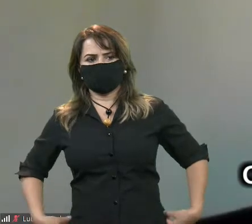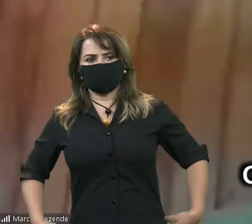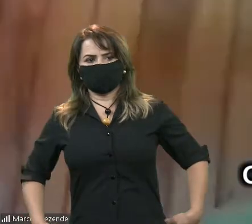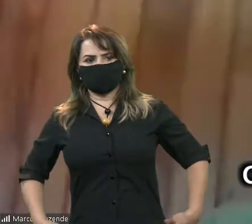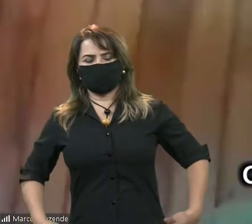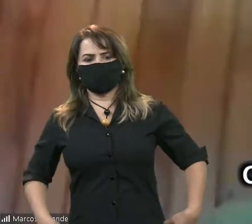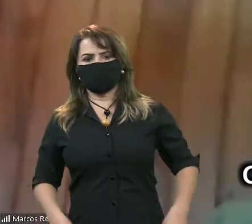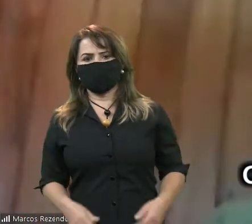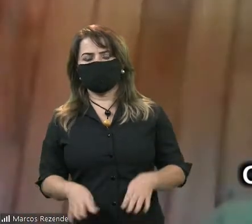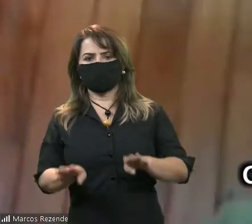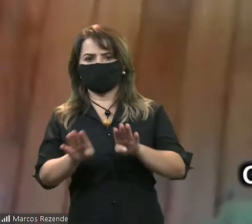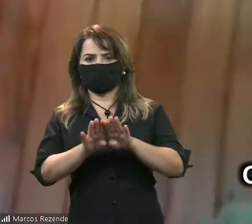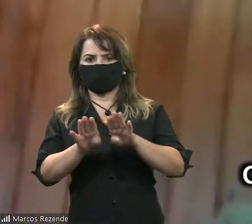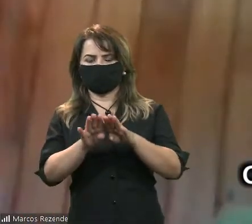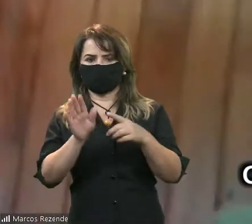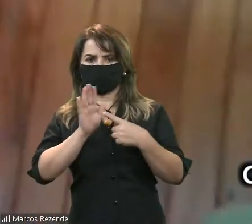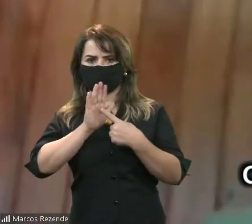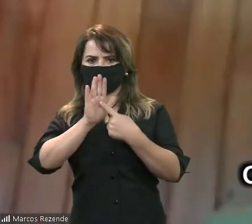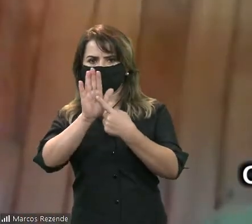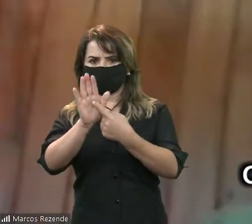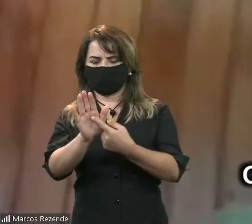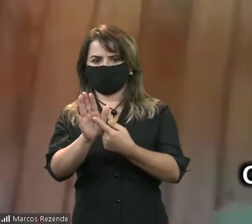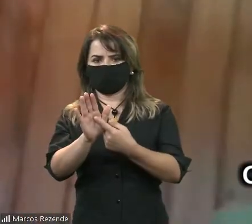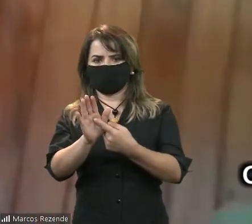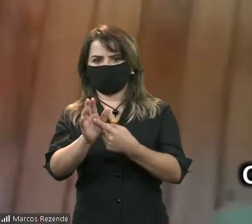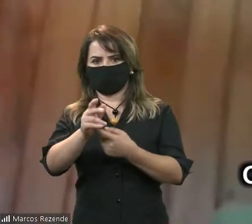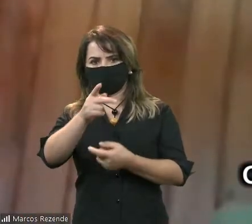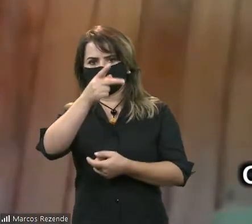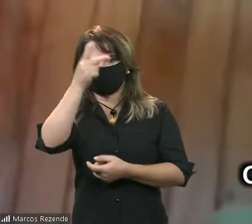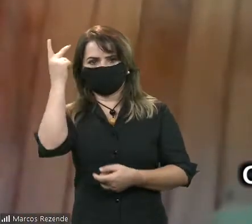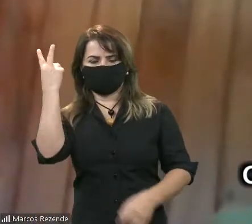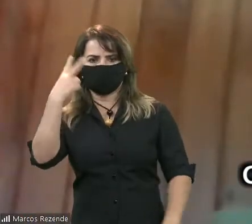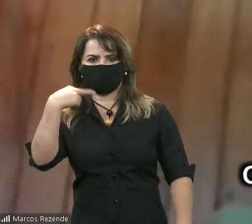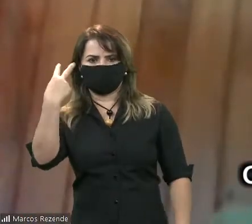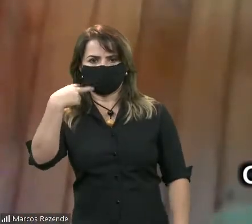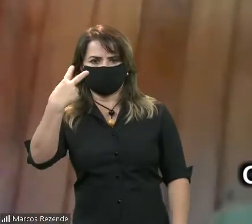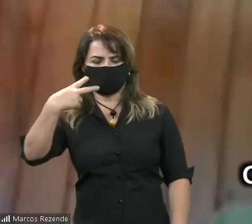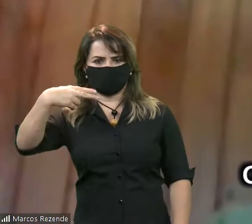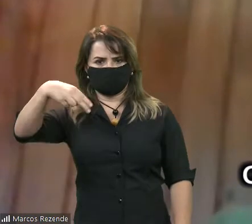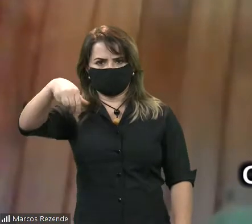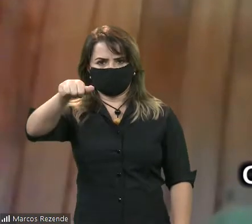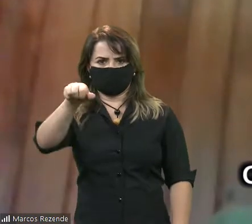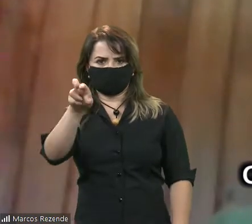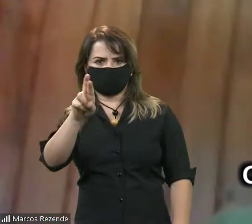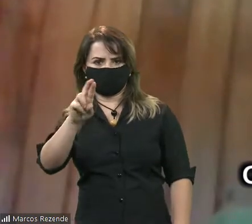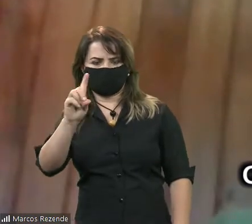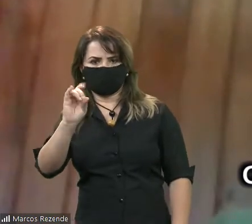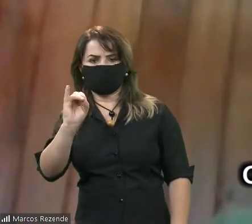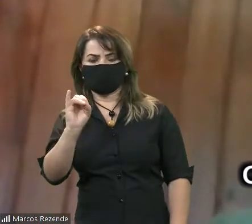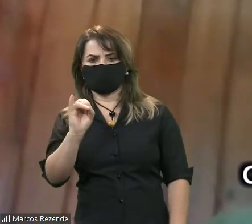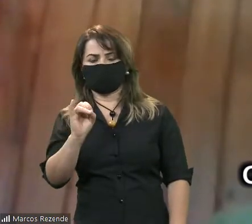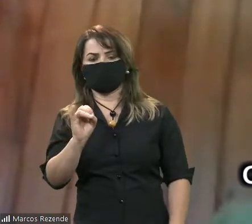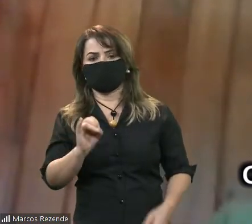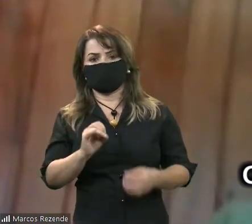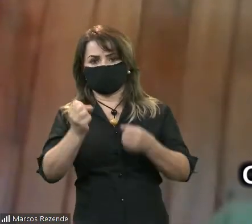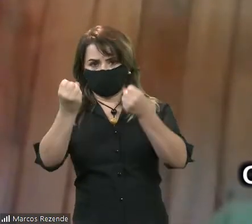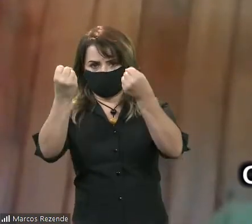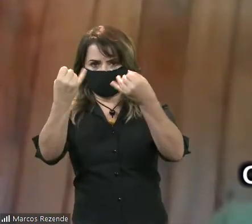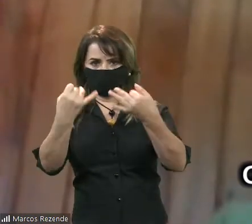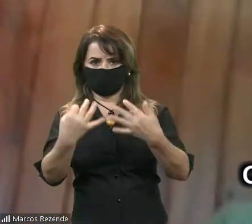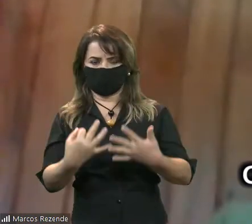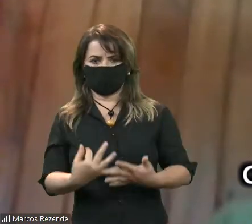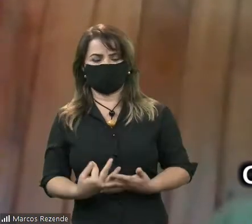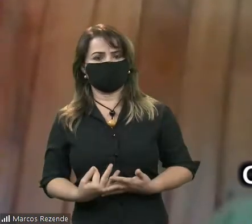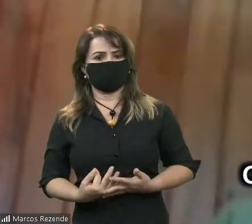Também apresentadas observações pelo vereador Luiz Eduardo Nardi quanto à sua,